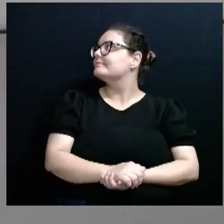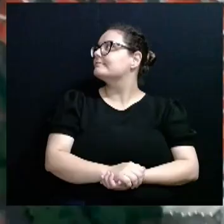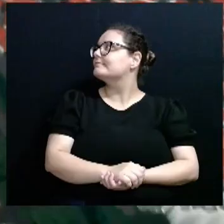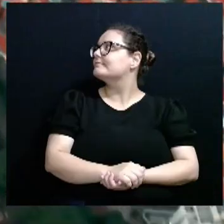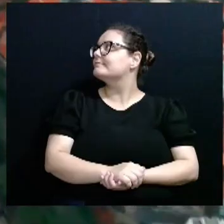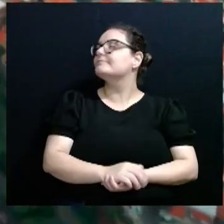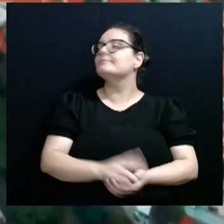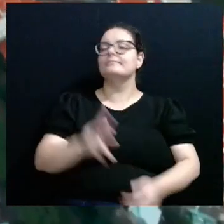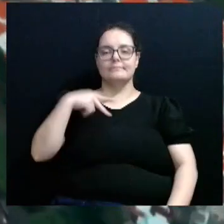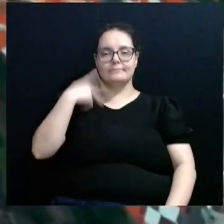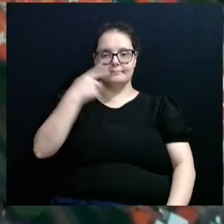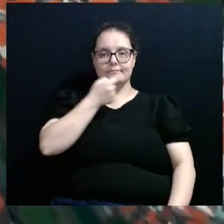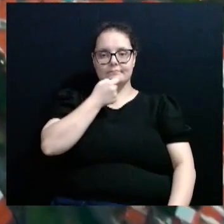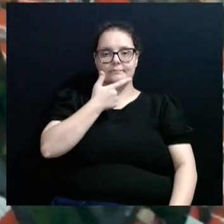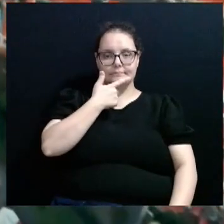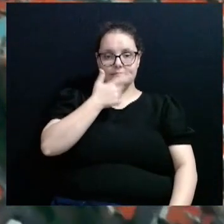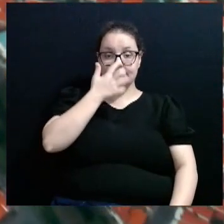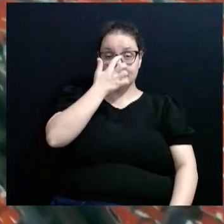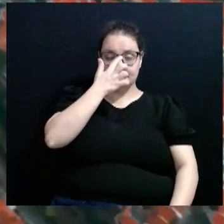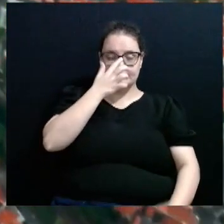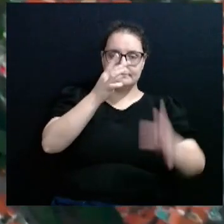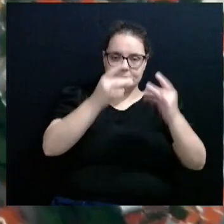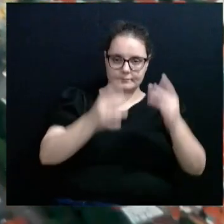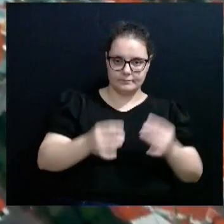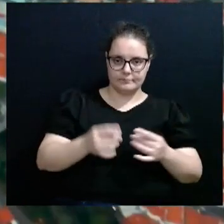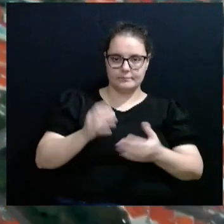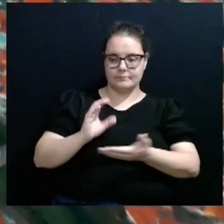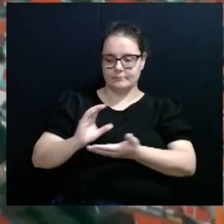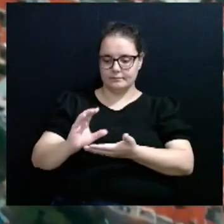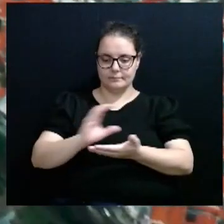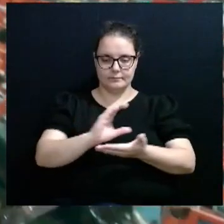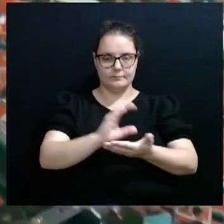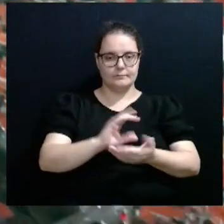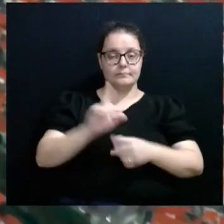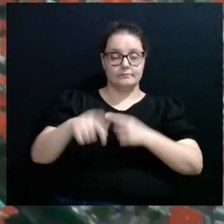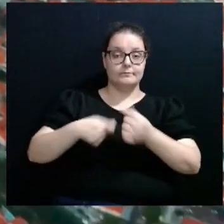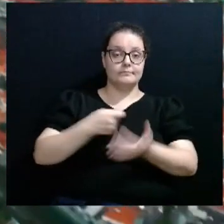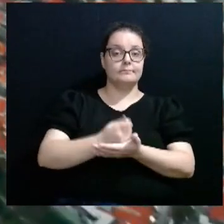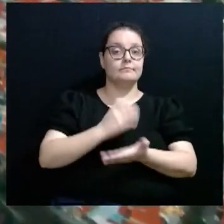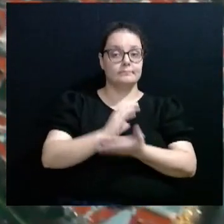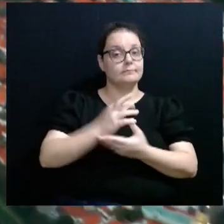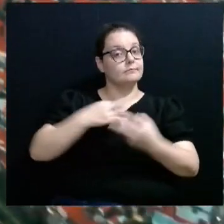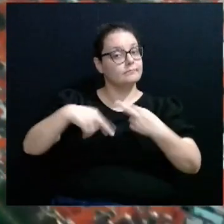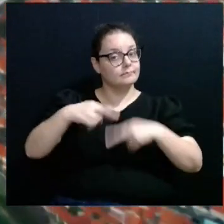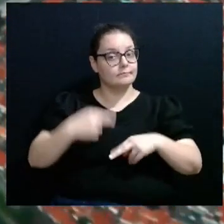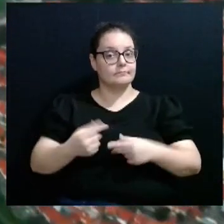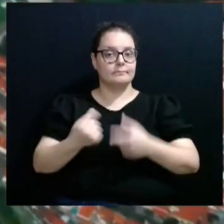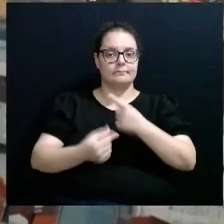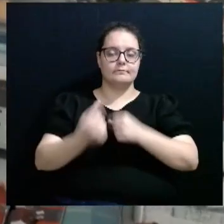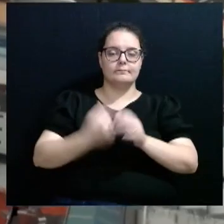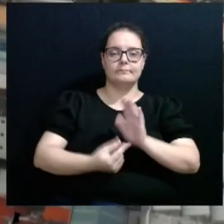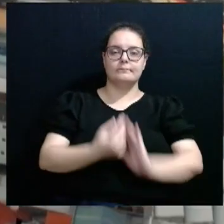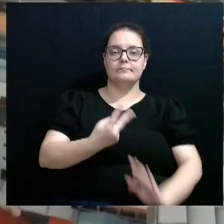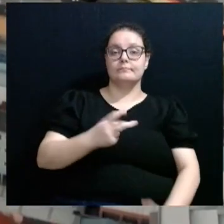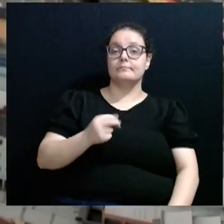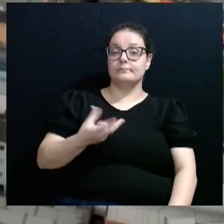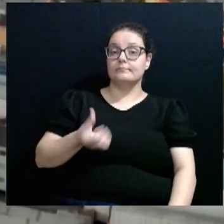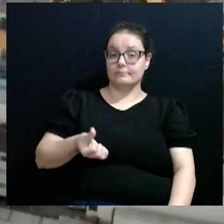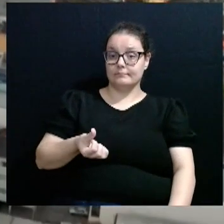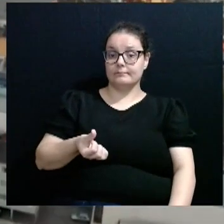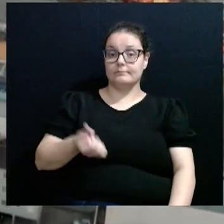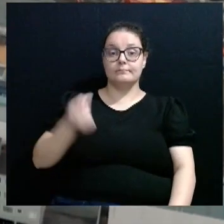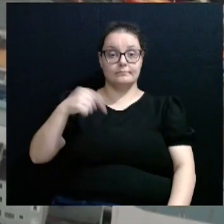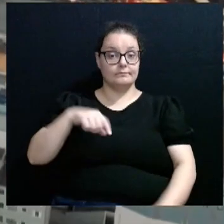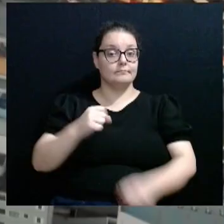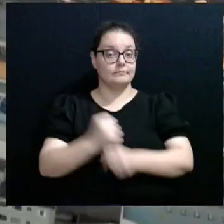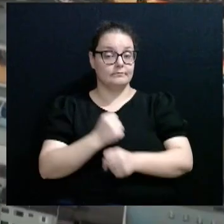Fernanda Souto detalhou o destino das emendas impositivas referente ao orçamento de 2026, que este ano corresponde a R$